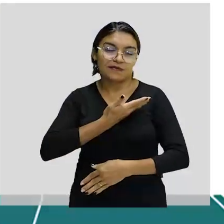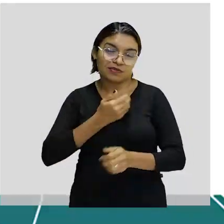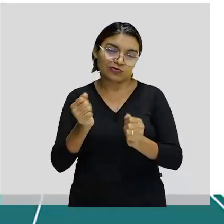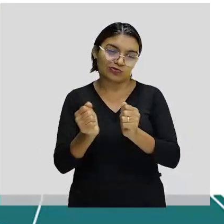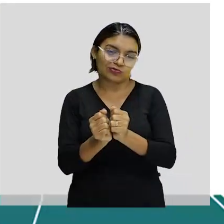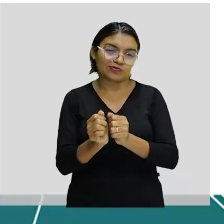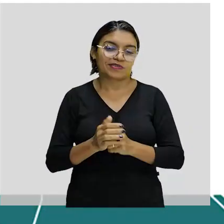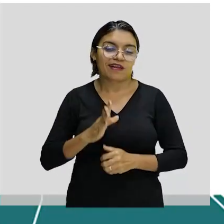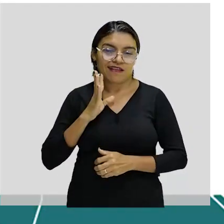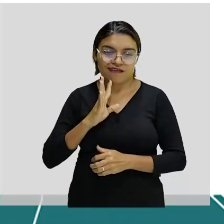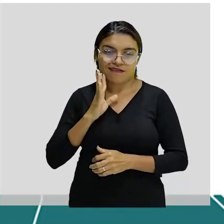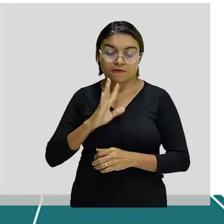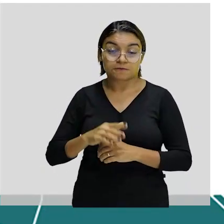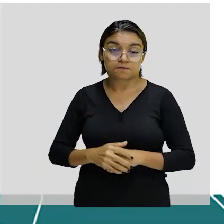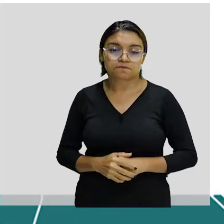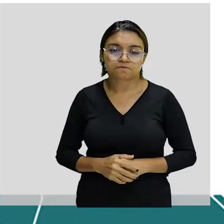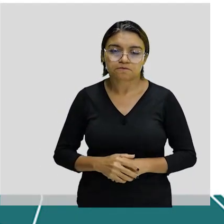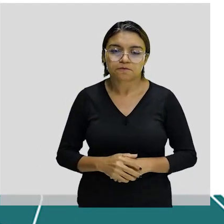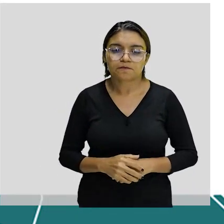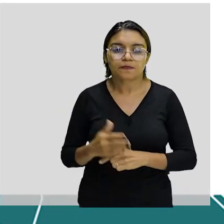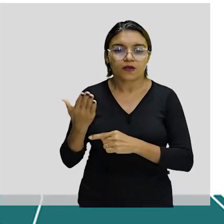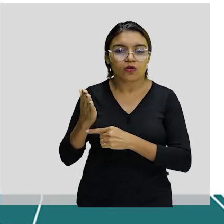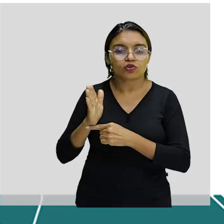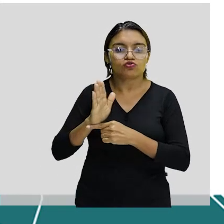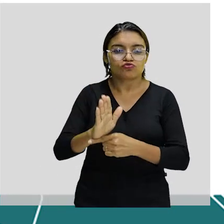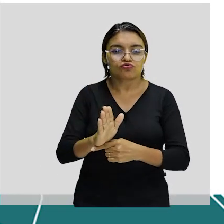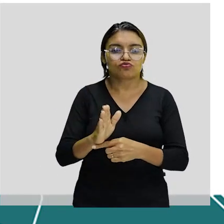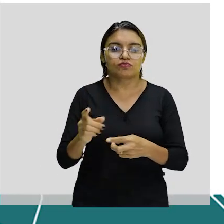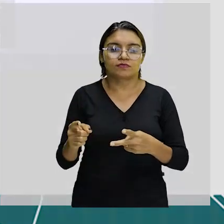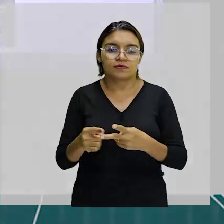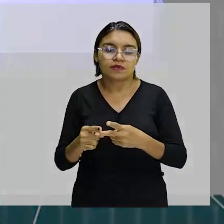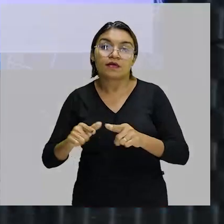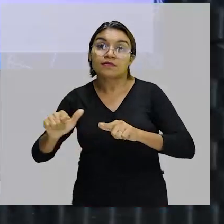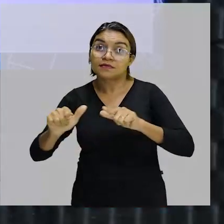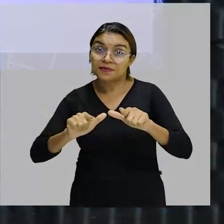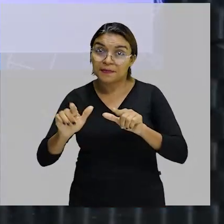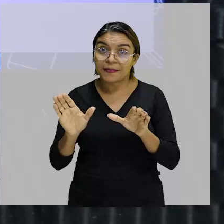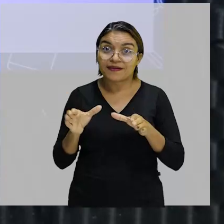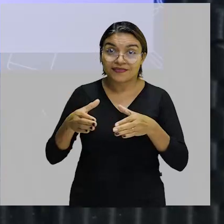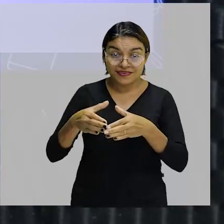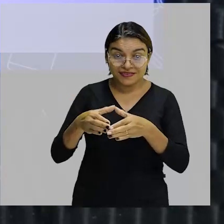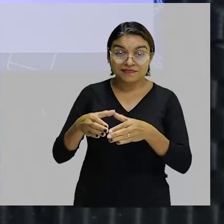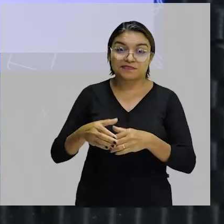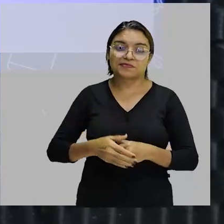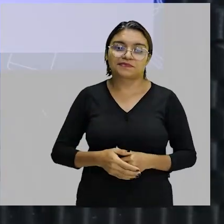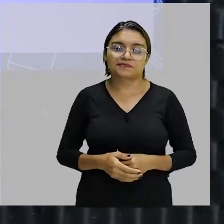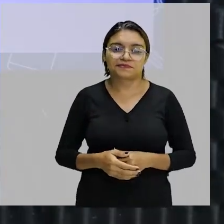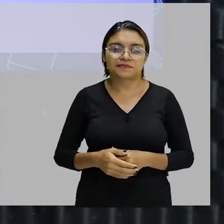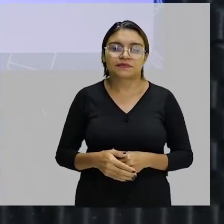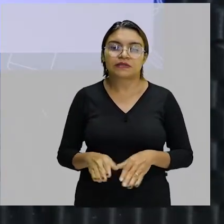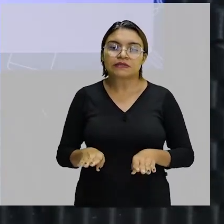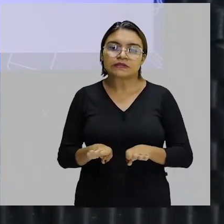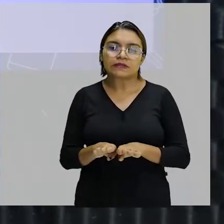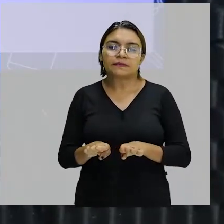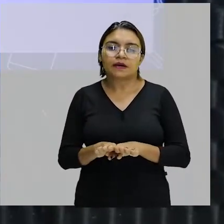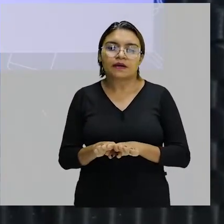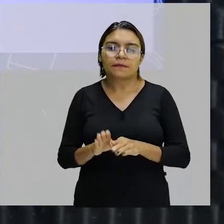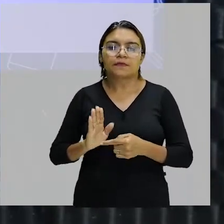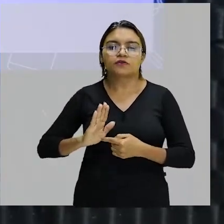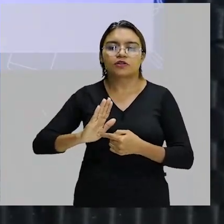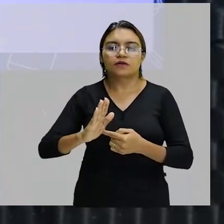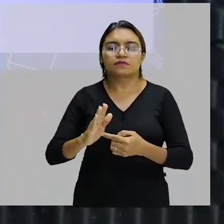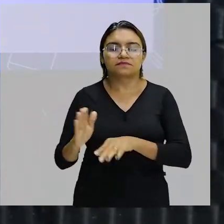esportivas. Ajuda aqui, ó, na cooperação, trabalho em equipe. Aí eu trouxe aqui uma questãozinha para